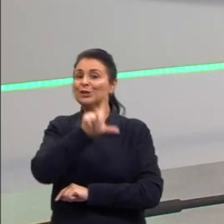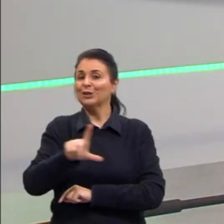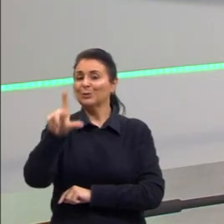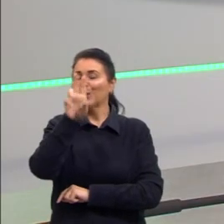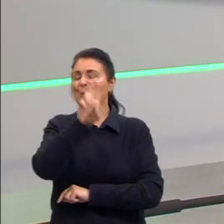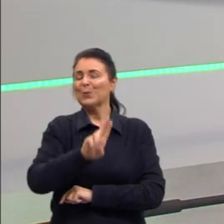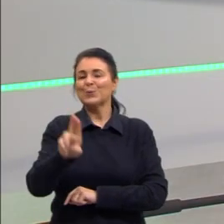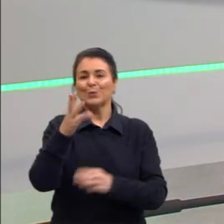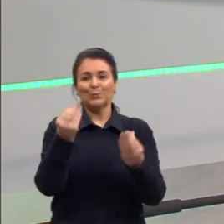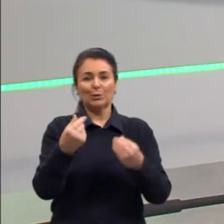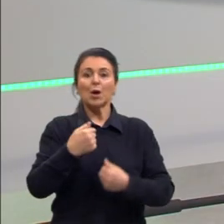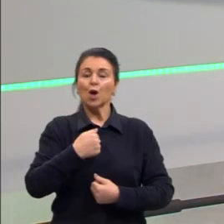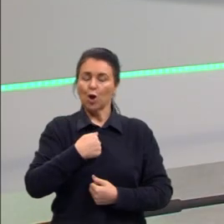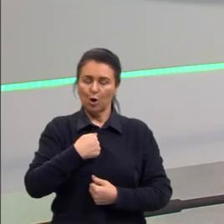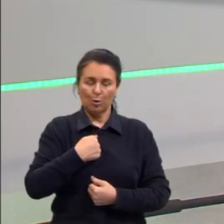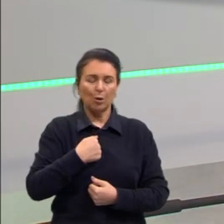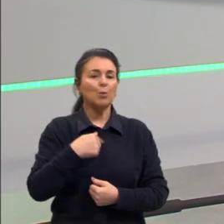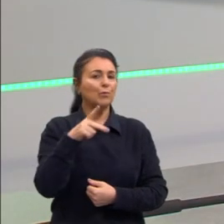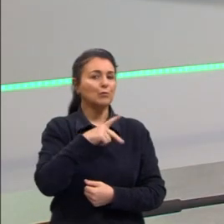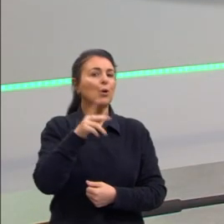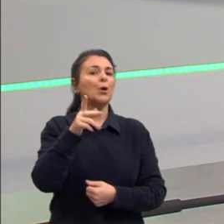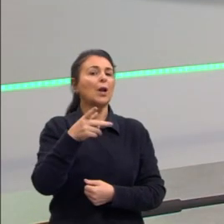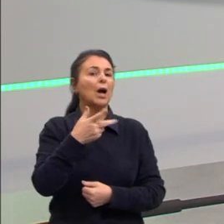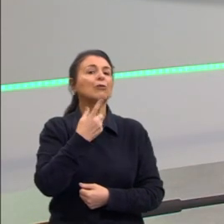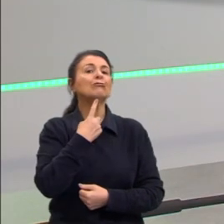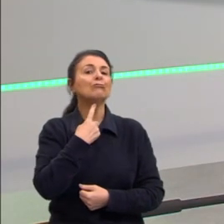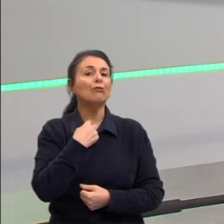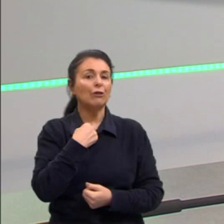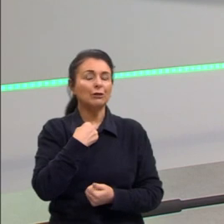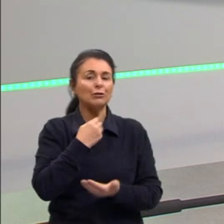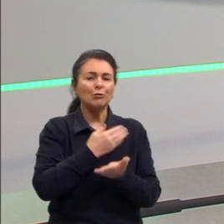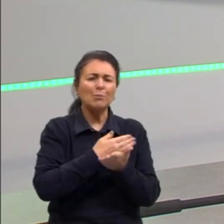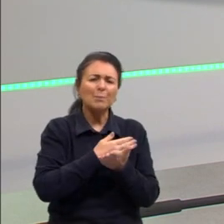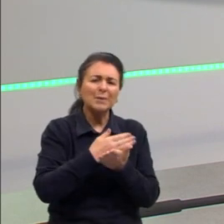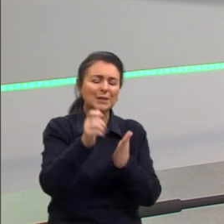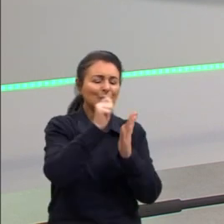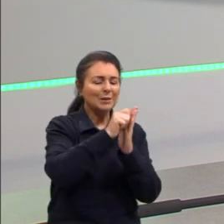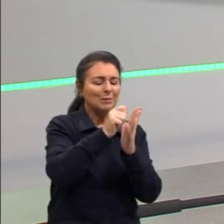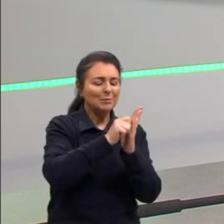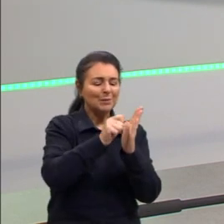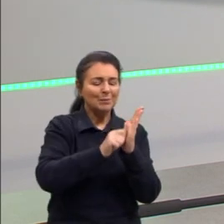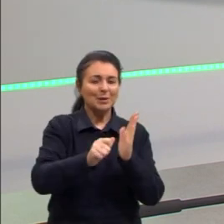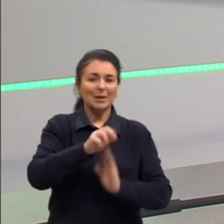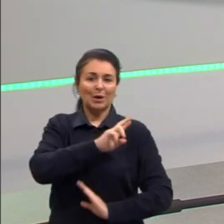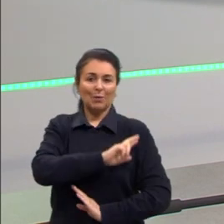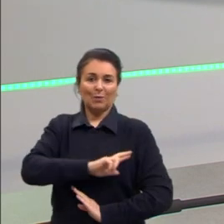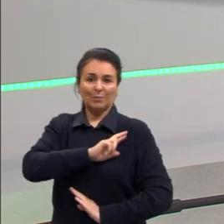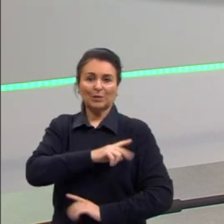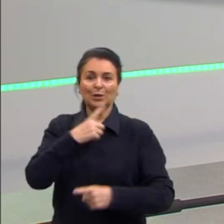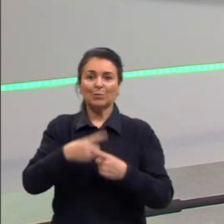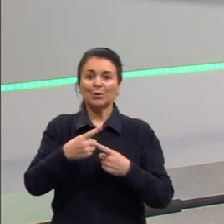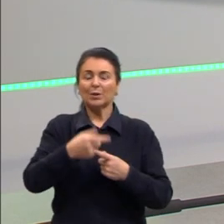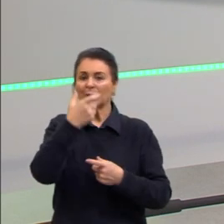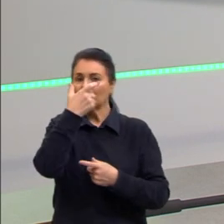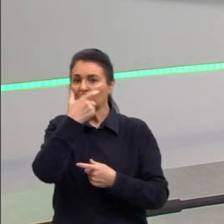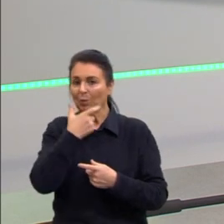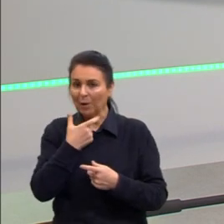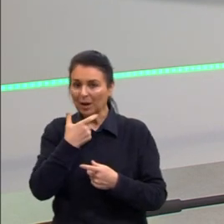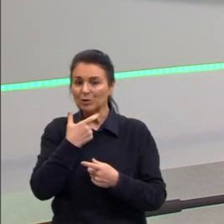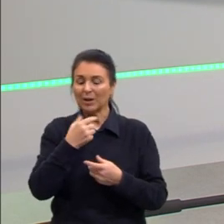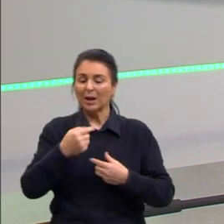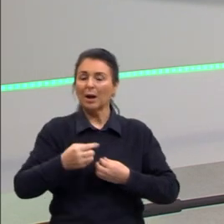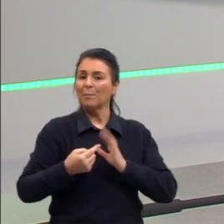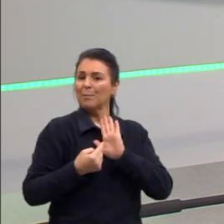Inclusive eu gosto de cobrar Quando é o início assim da prosa romântica porque eu acho que essa obra Ela traz as caras